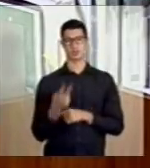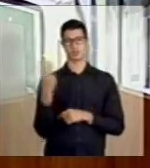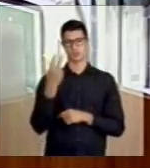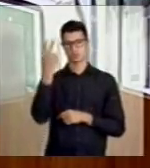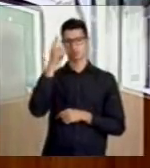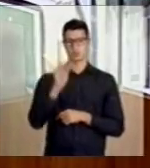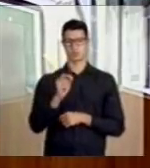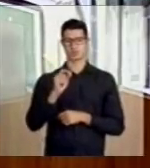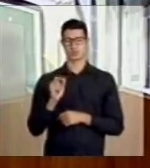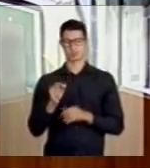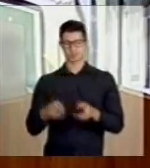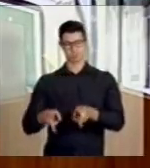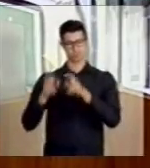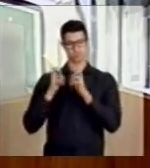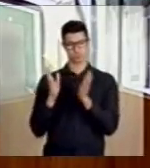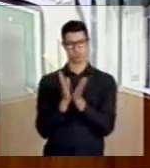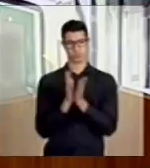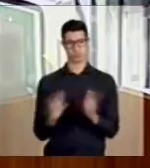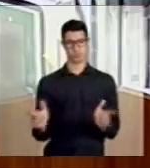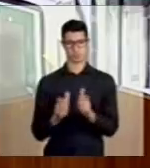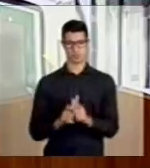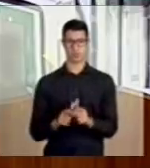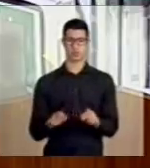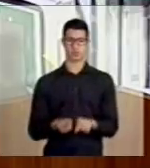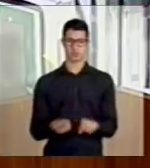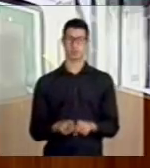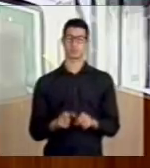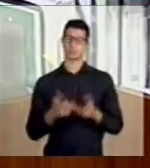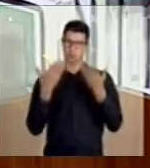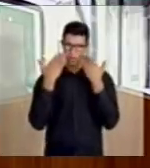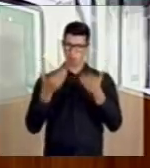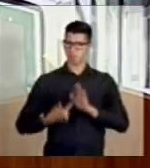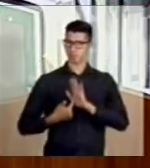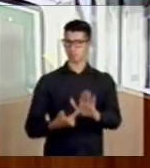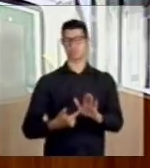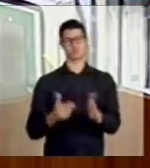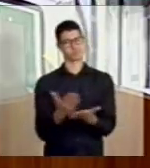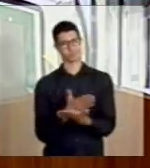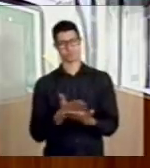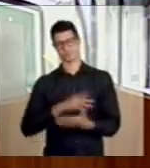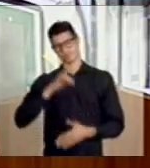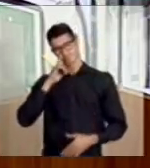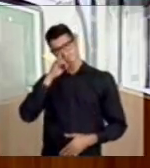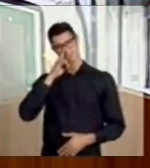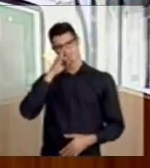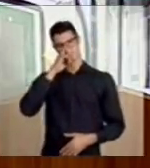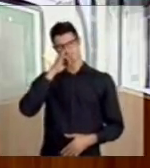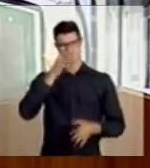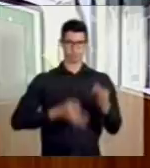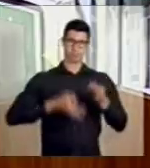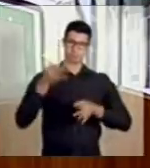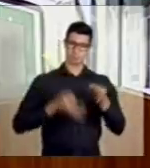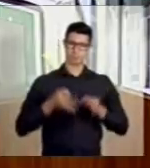valores que identificam os grupos minoritários expostos a situações de vulnerabilidade